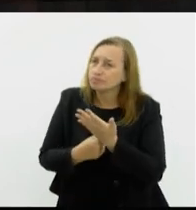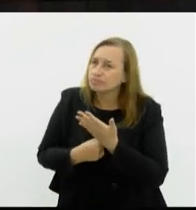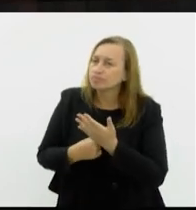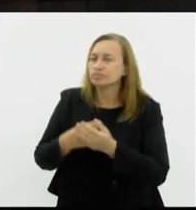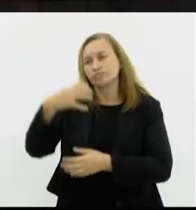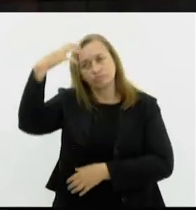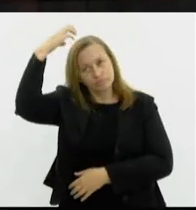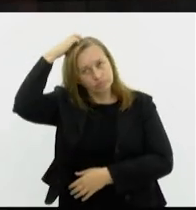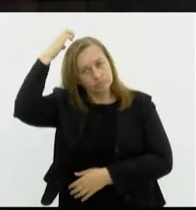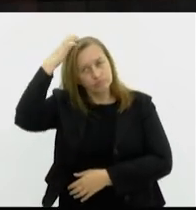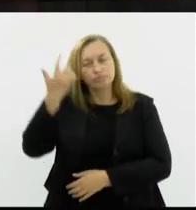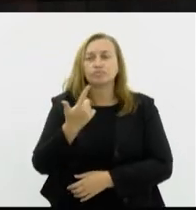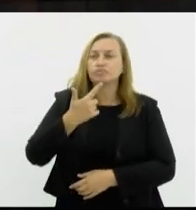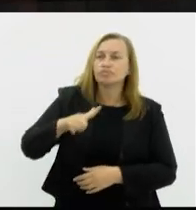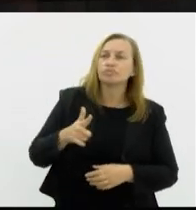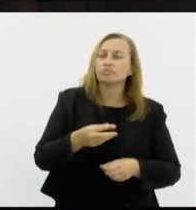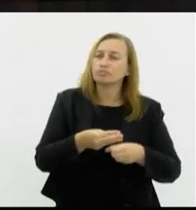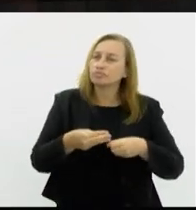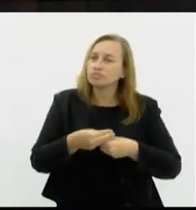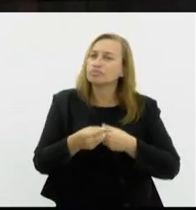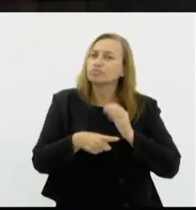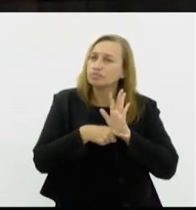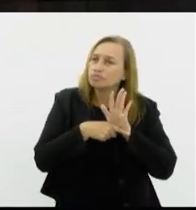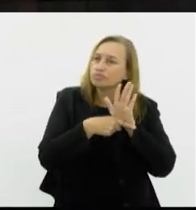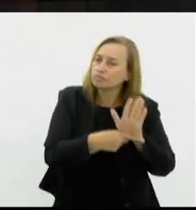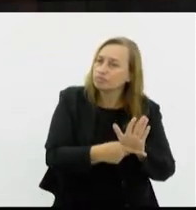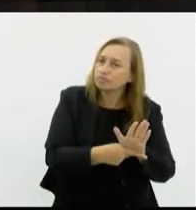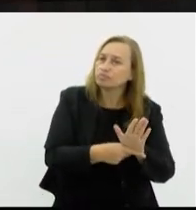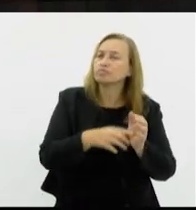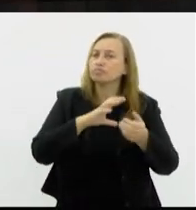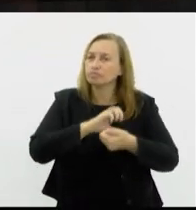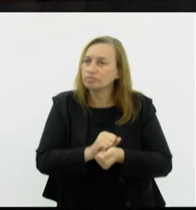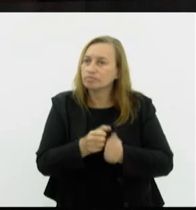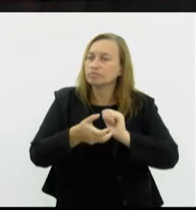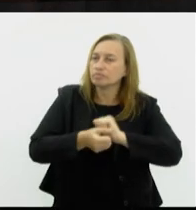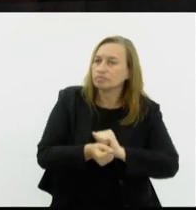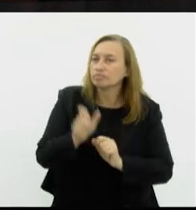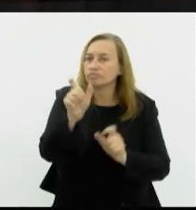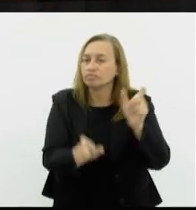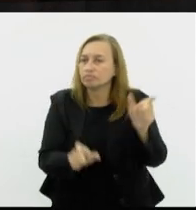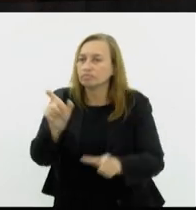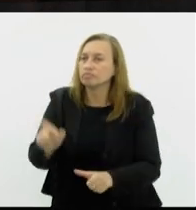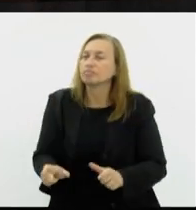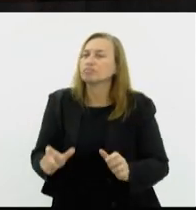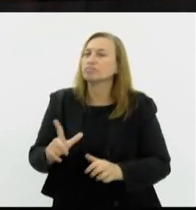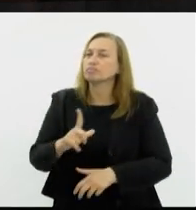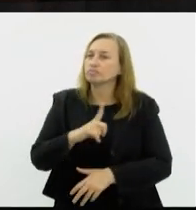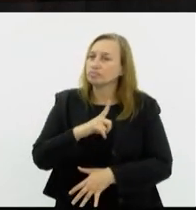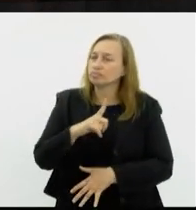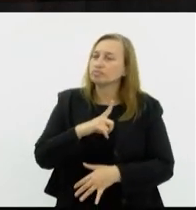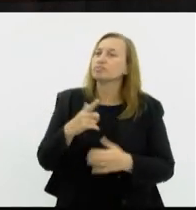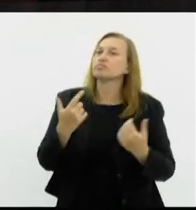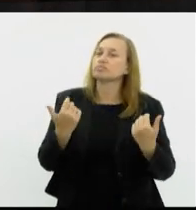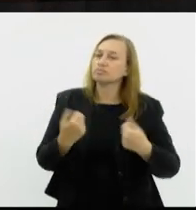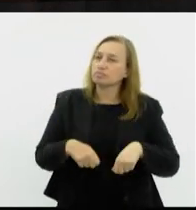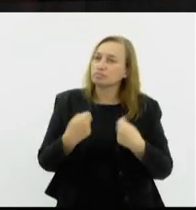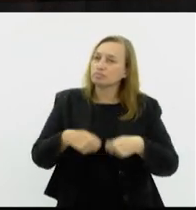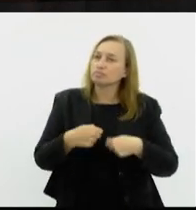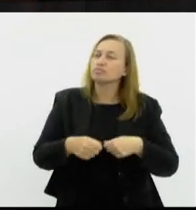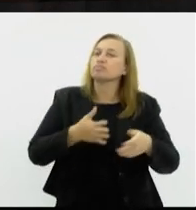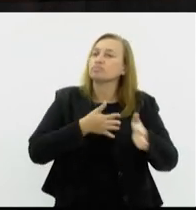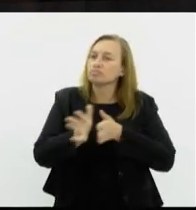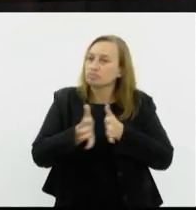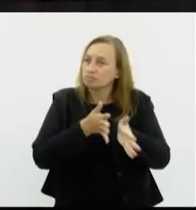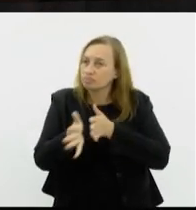como em outros municípios, para atender aos artesãos e às artesãs que possuem essa necessidade de